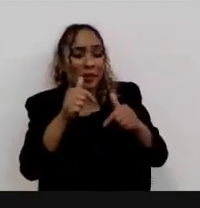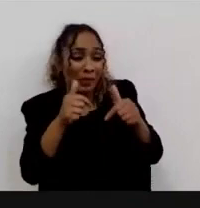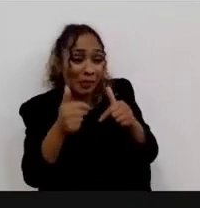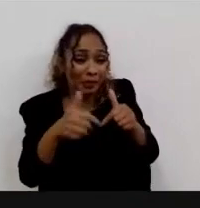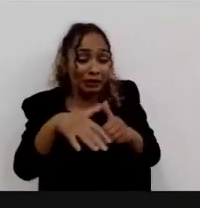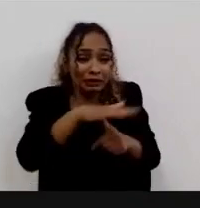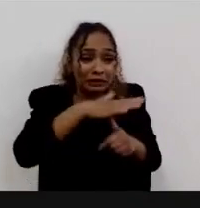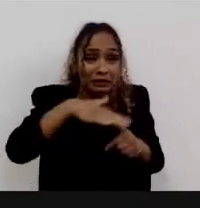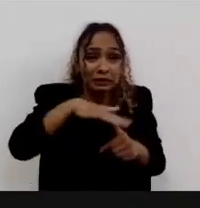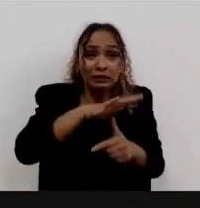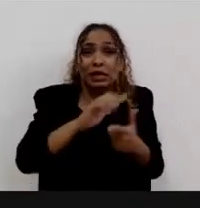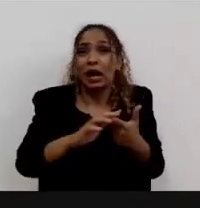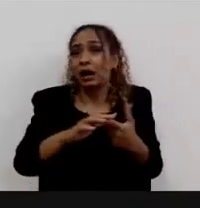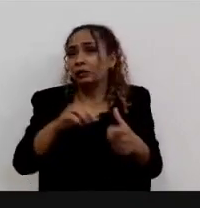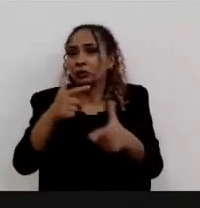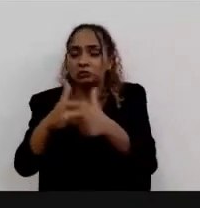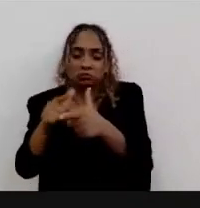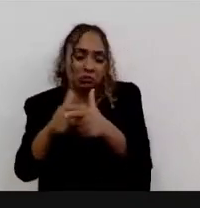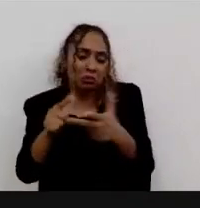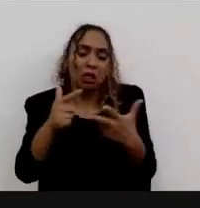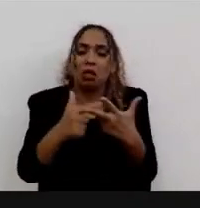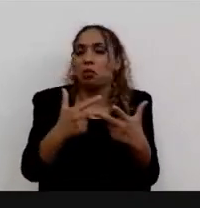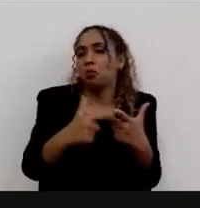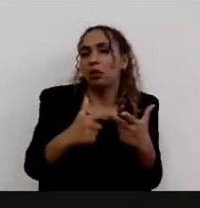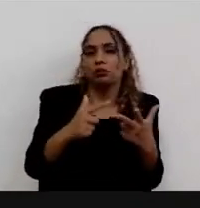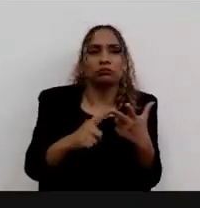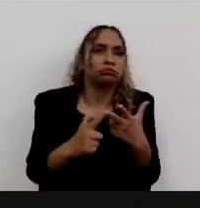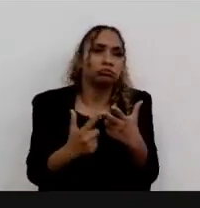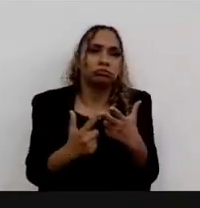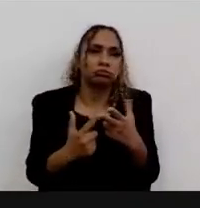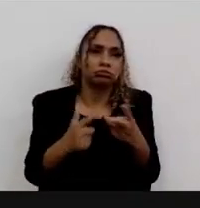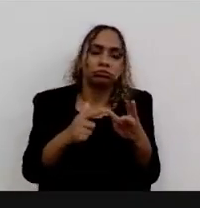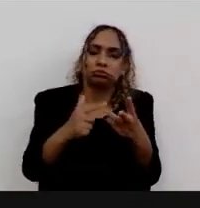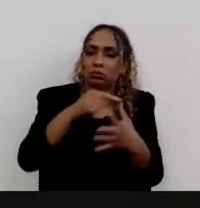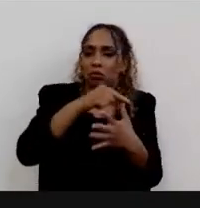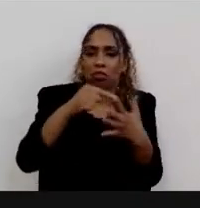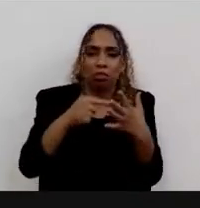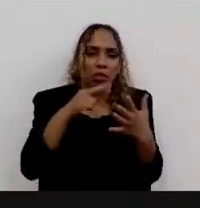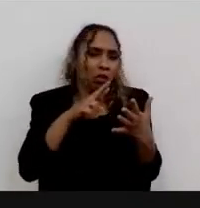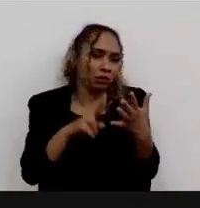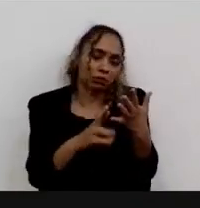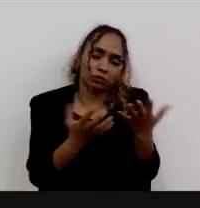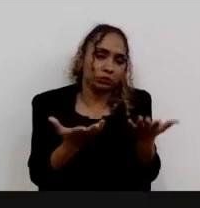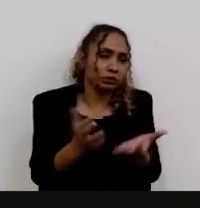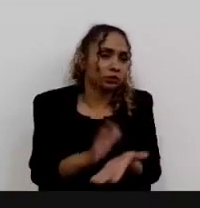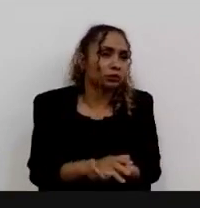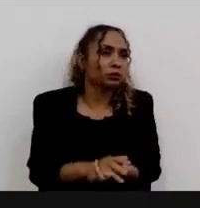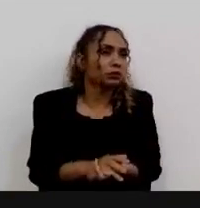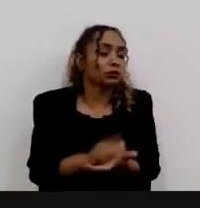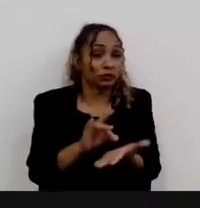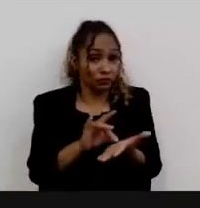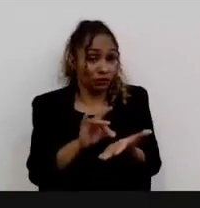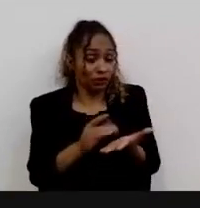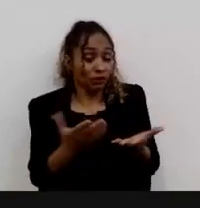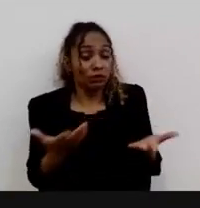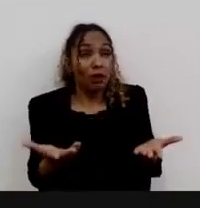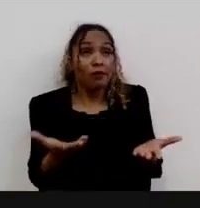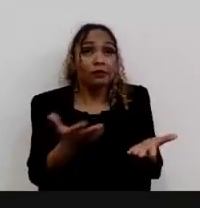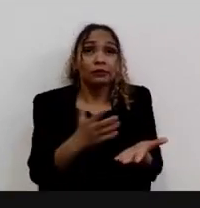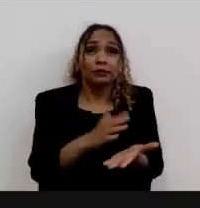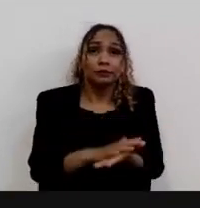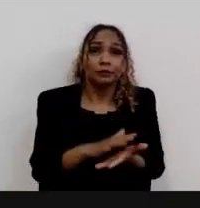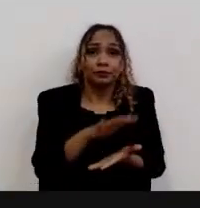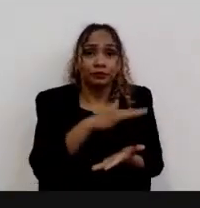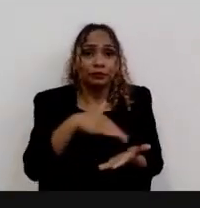variáveis, diversos cenários, diversas situações. Não é verdade? E num